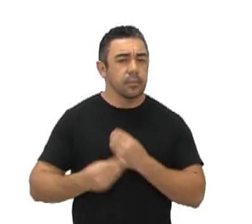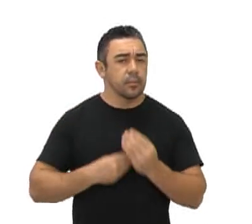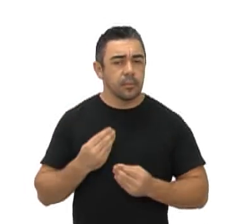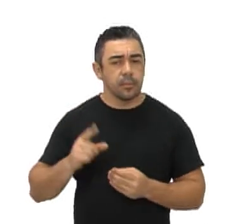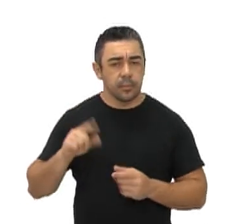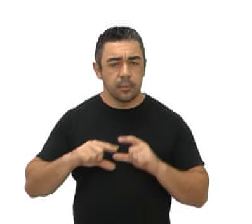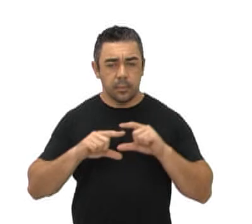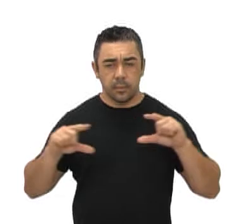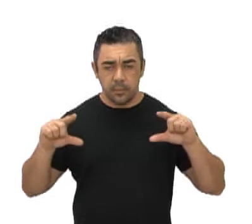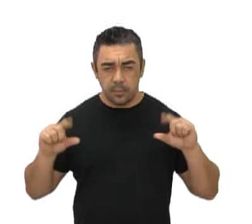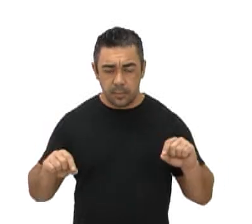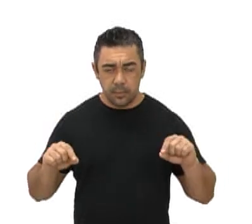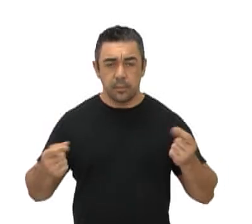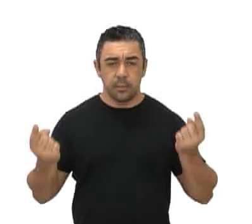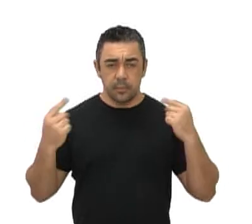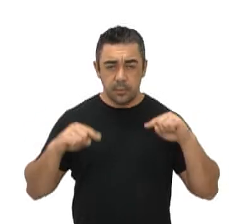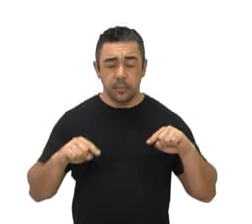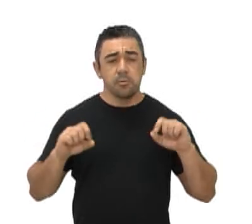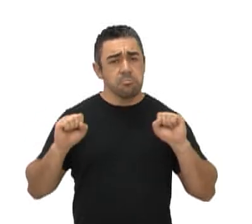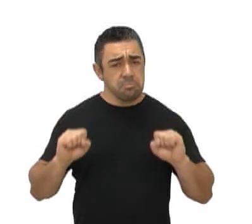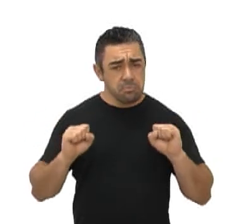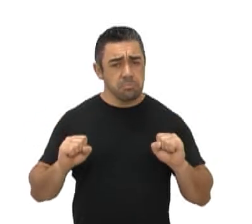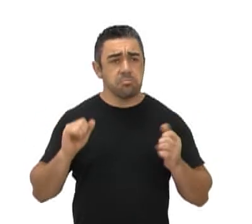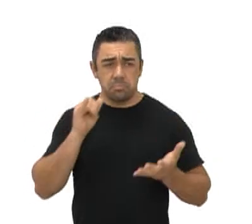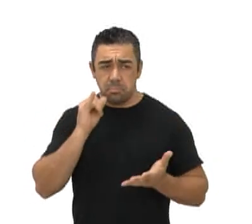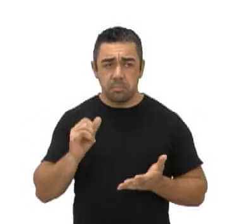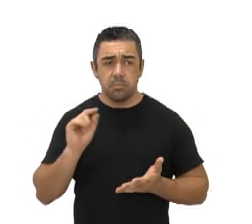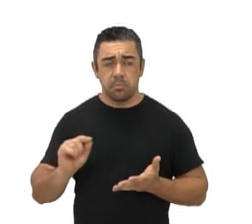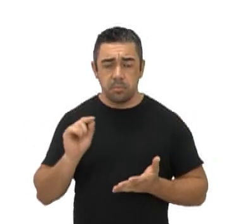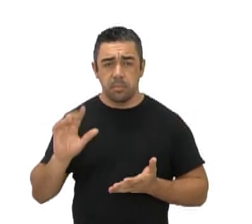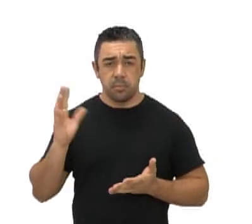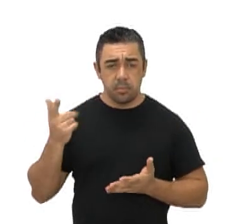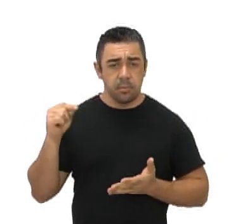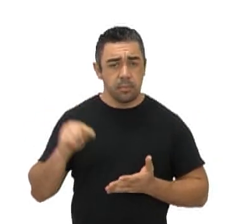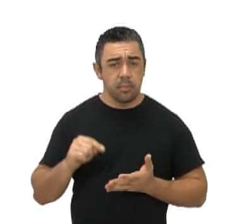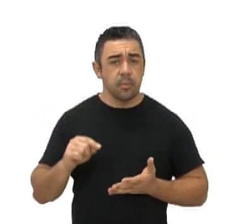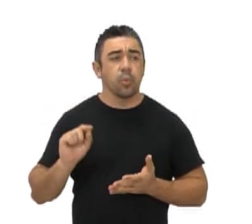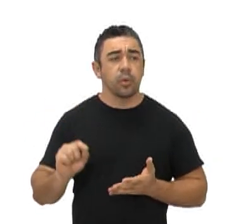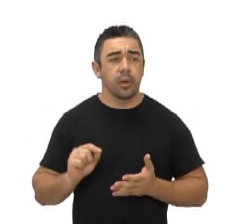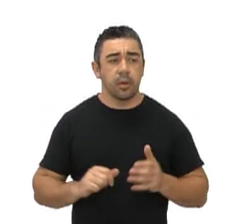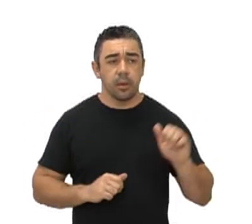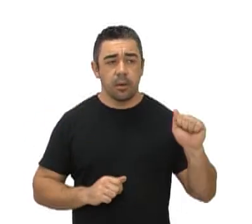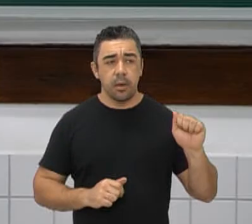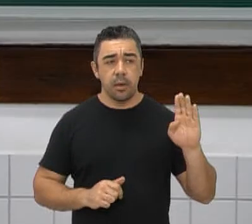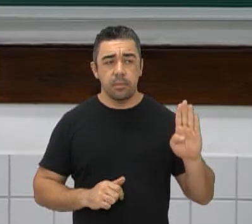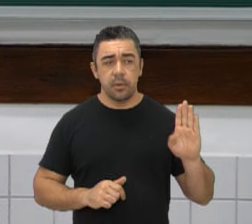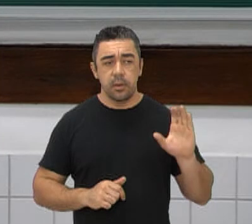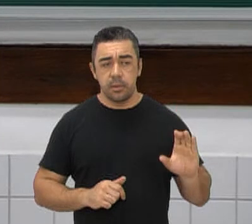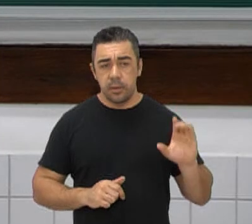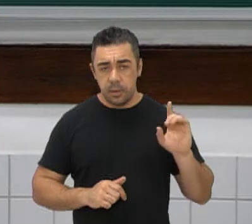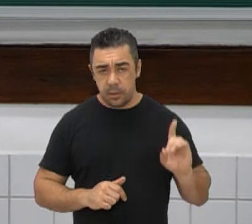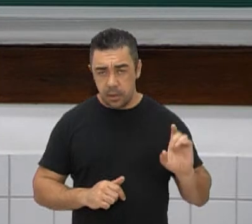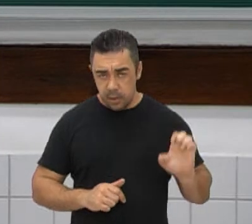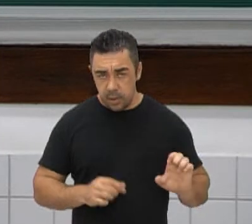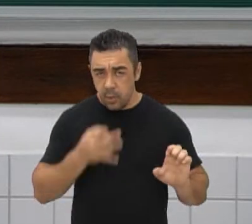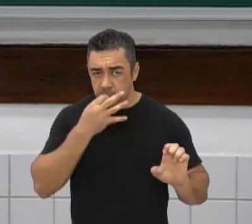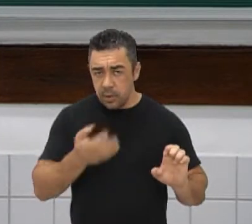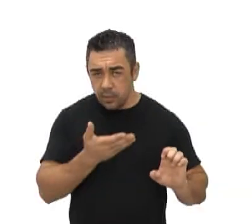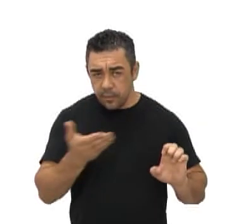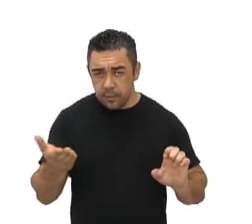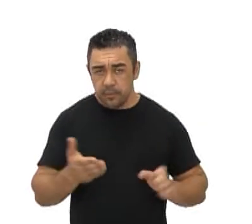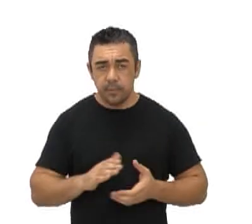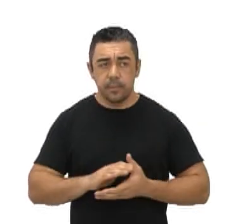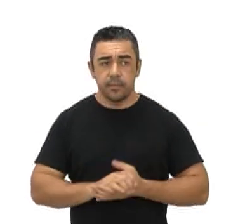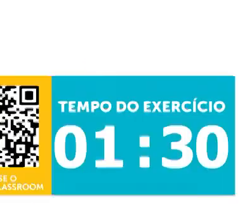pela equação química a seguir. Pode-se afirmar que durante essa eletrólise temos as opções. Quero saber agora a opinião de vocês.